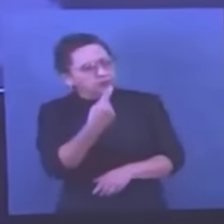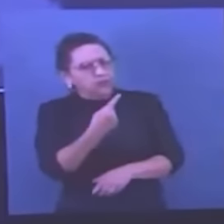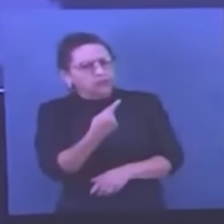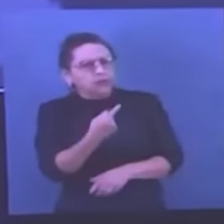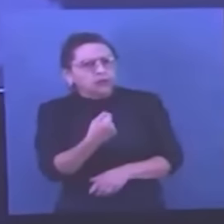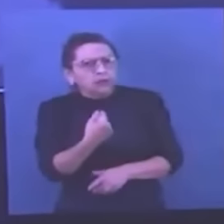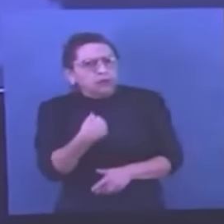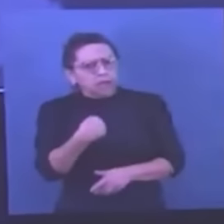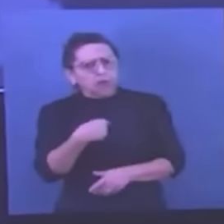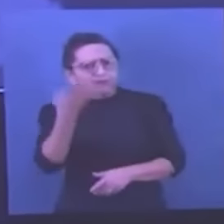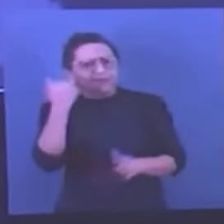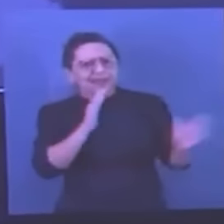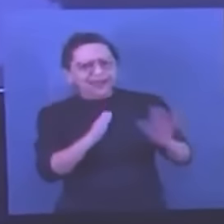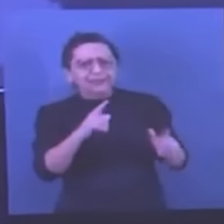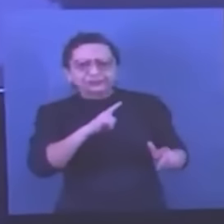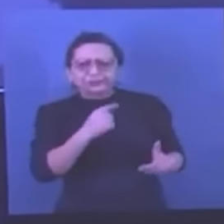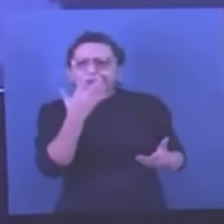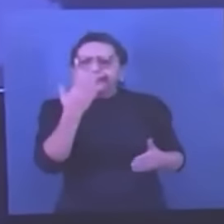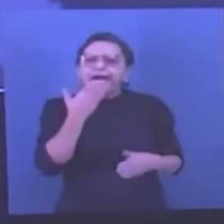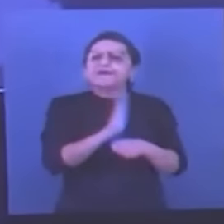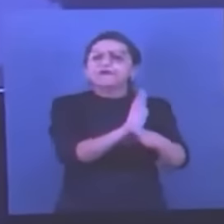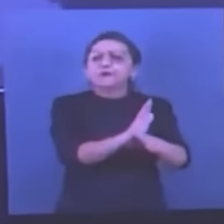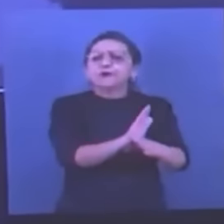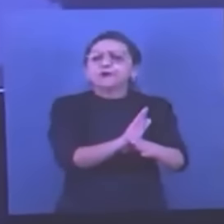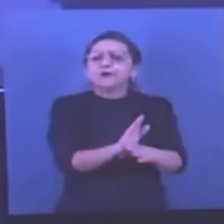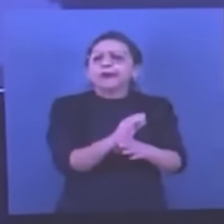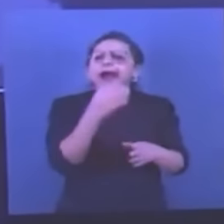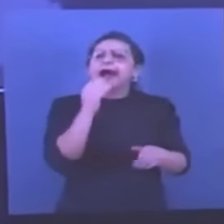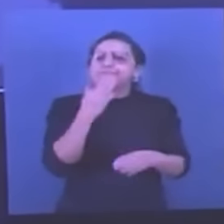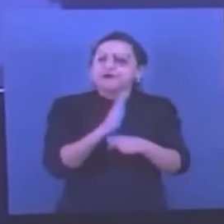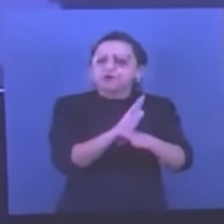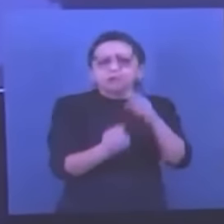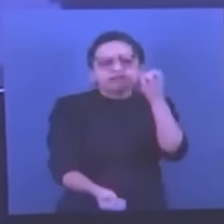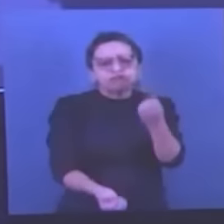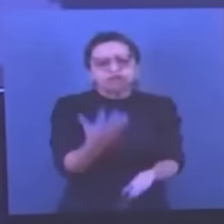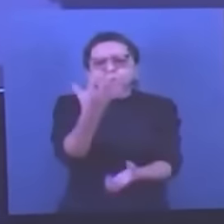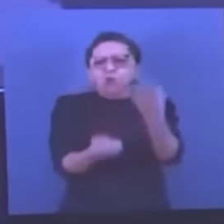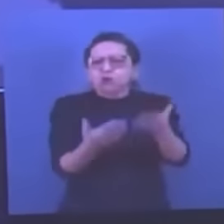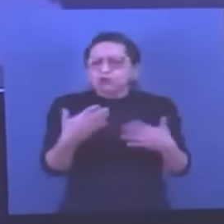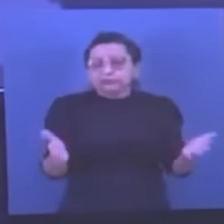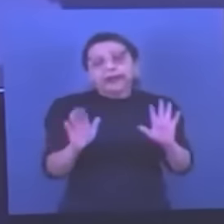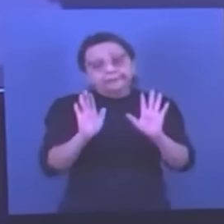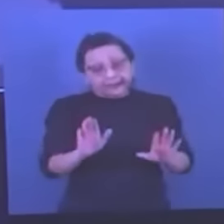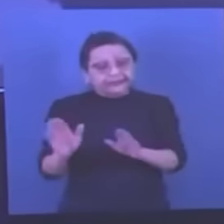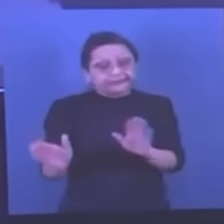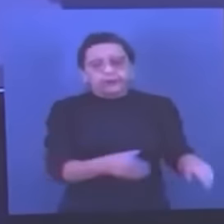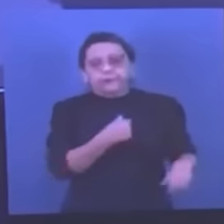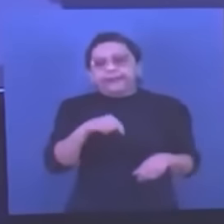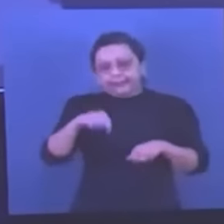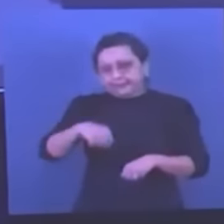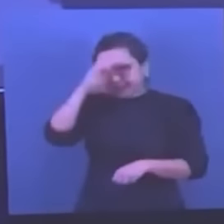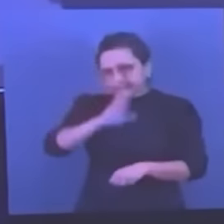negócio capitalizou muito politicamente em cima disso todos estão divulgando lá nas redes sociais não estão divulgando nada